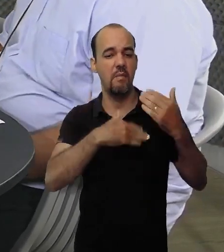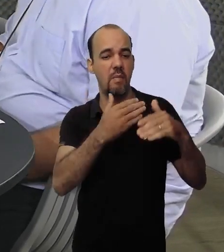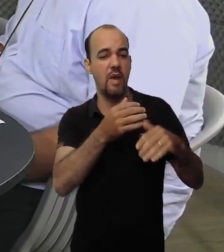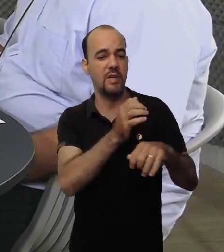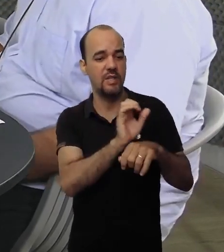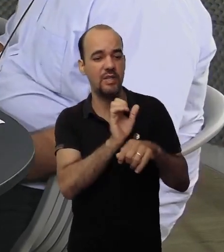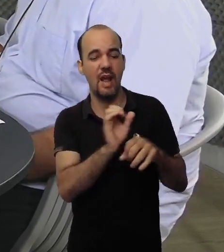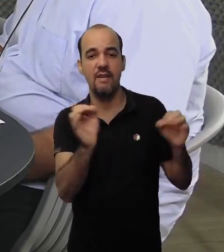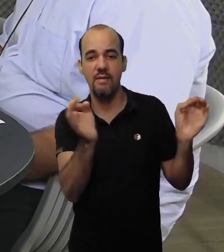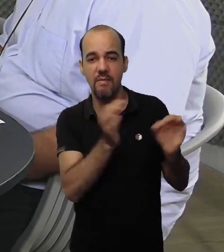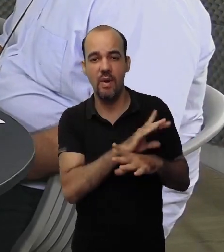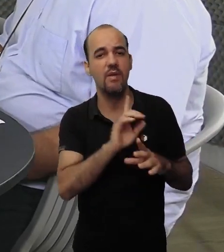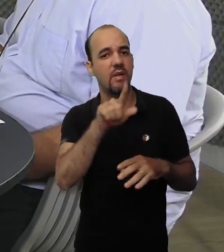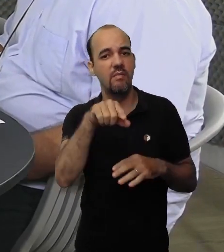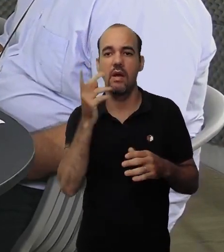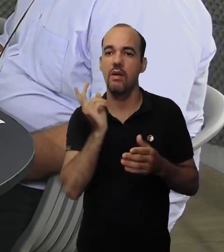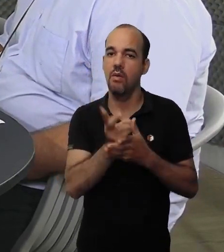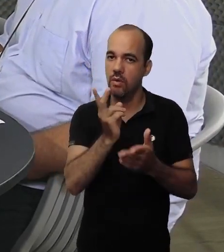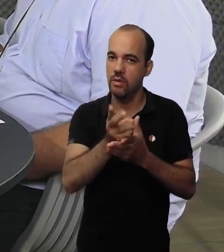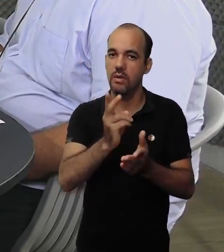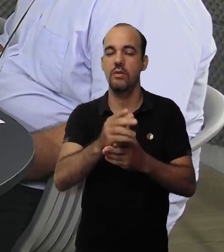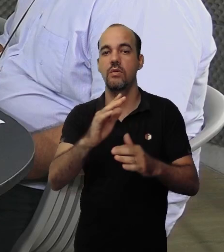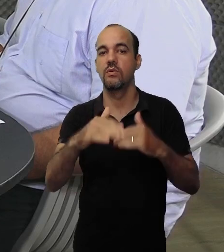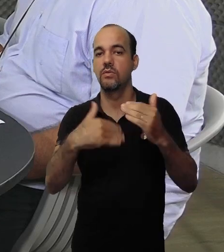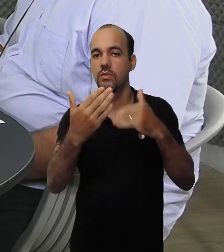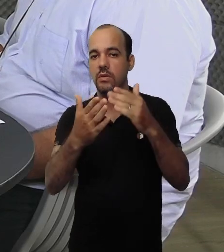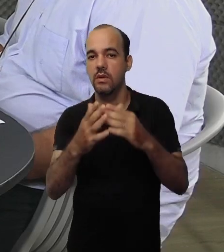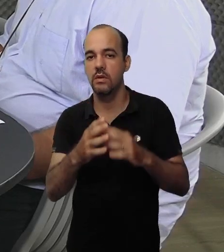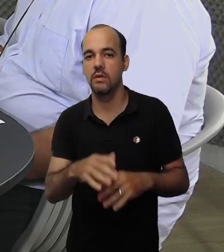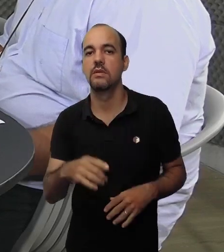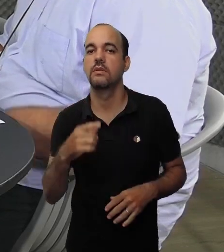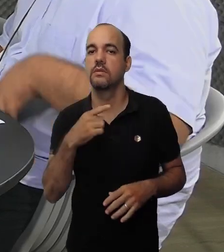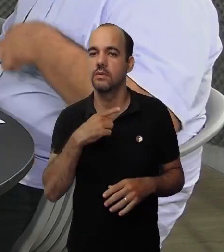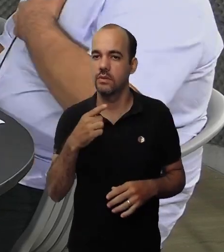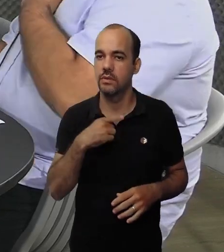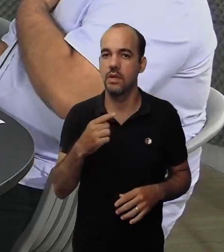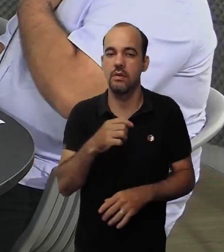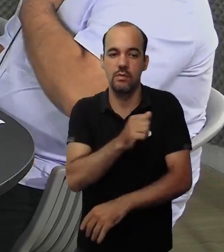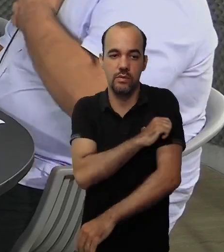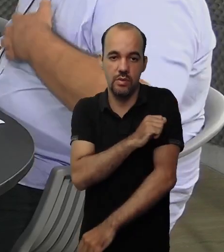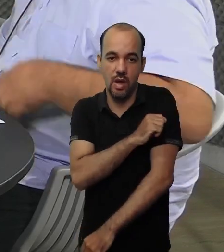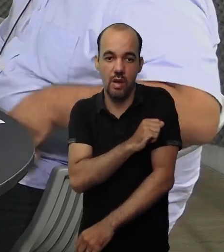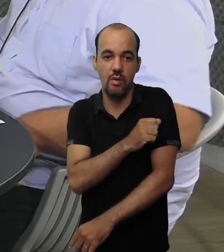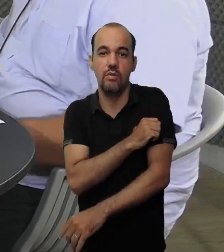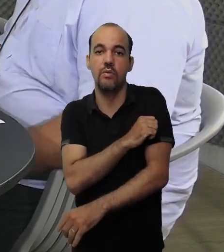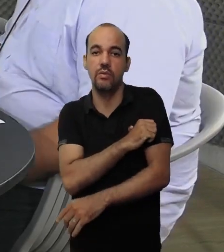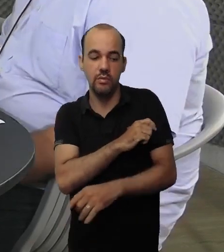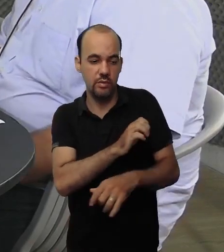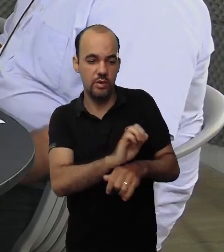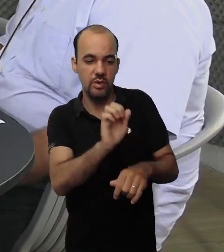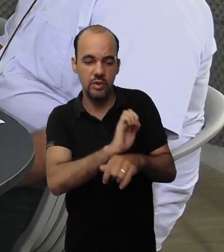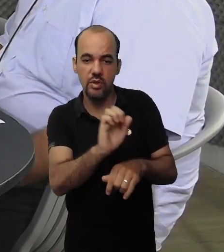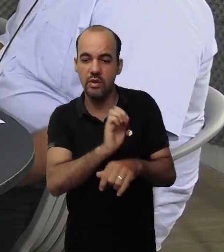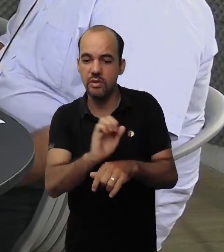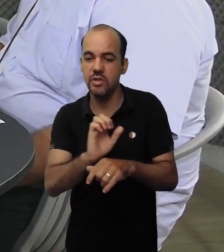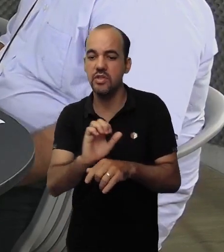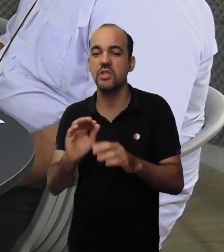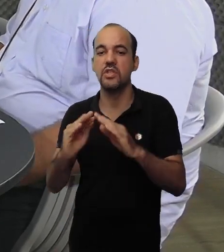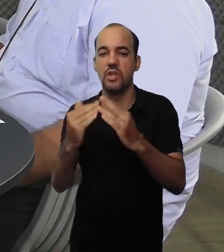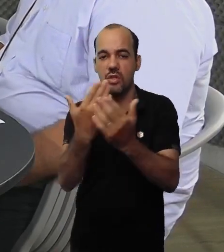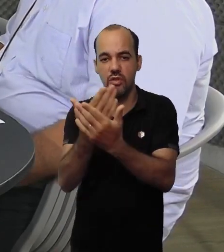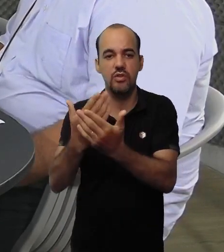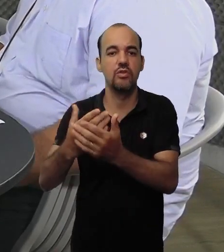menina é espetacular, viu, cara? Hoje, Arnaldo, a gente tem os meninos que estagiam com a gente dentro das escolas. Isso é importante. E aí é que eu digo,